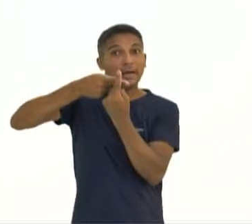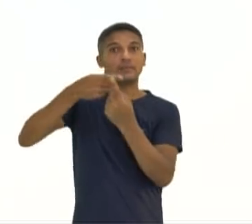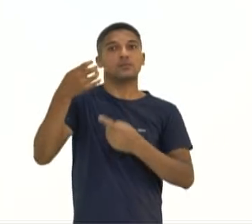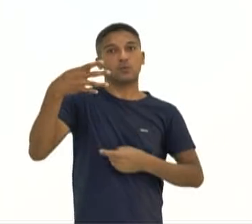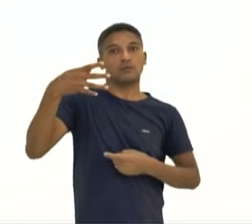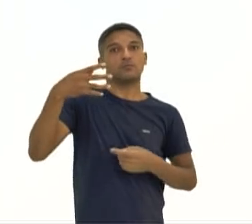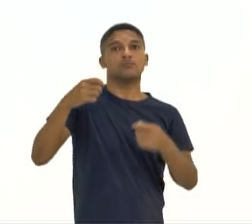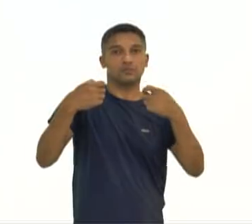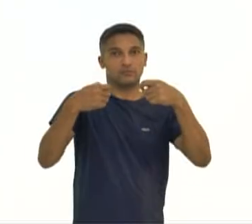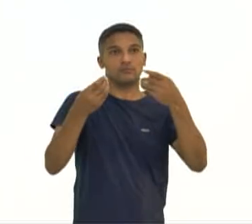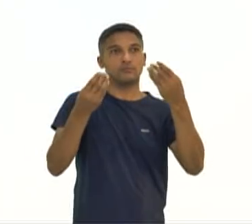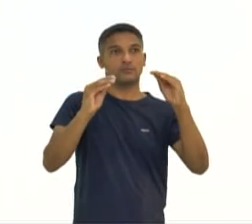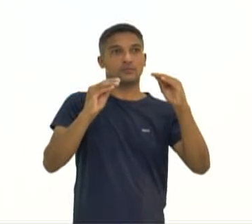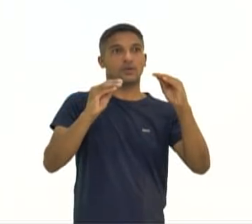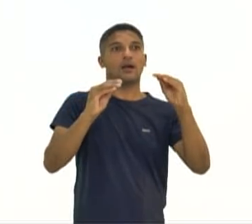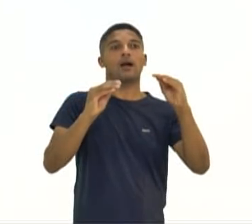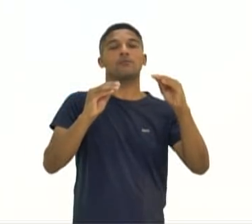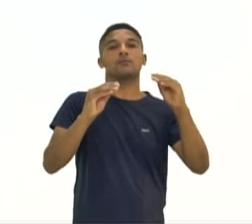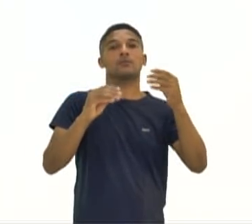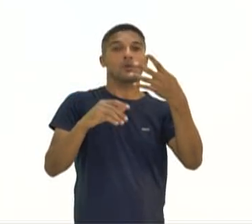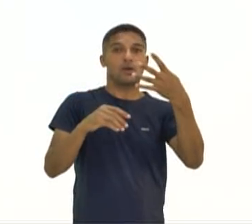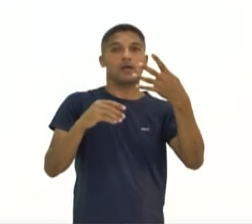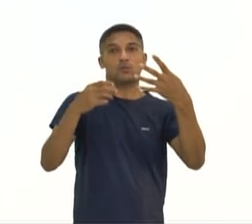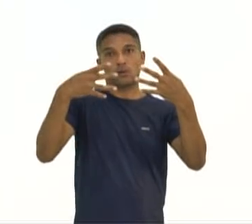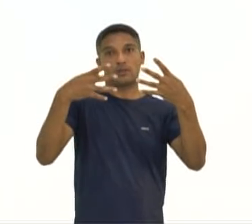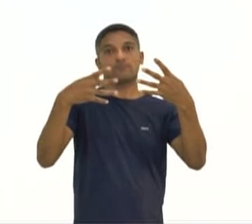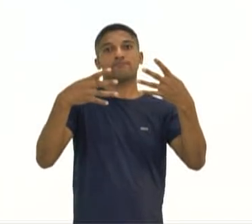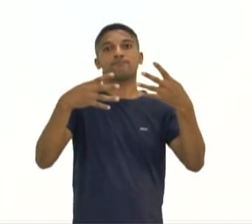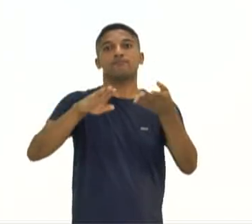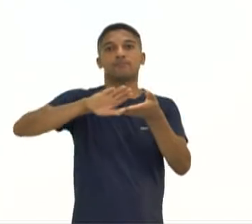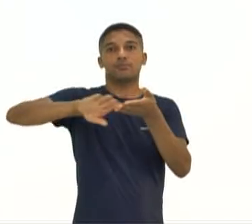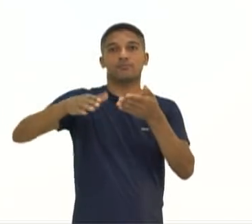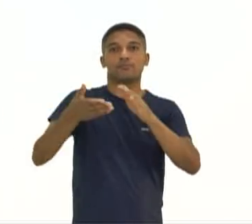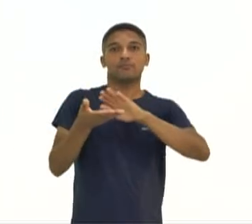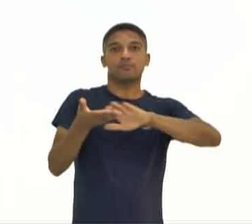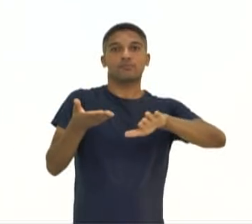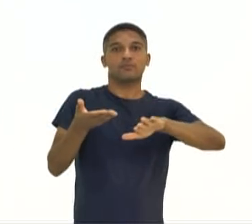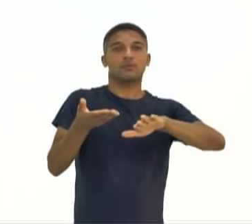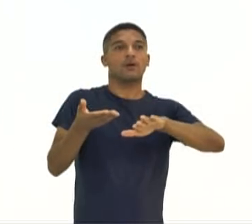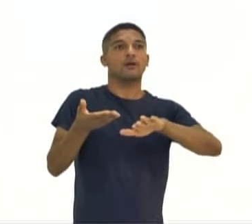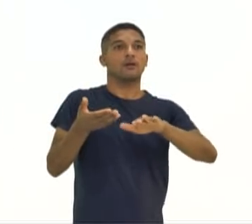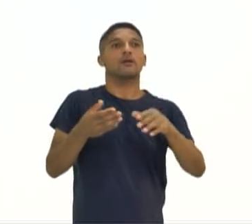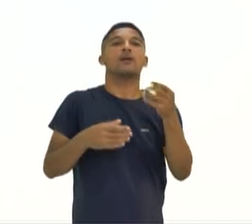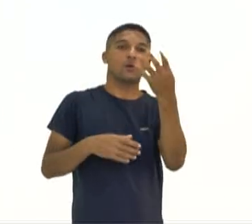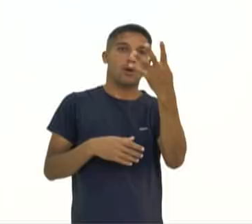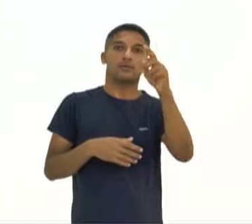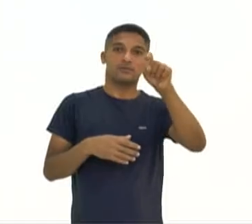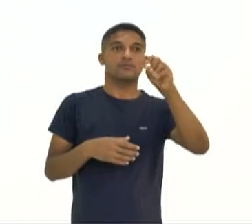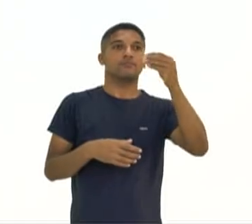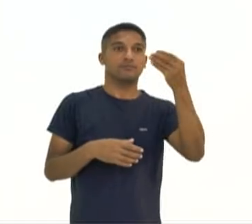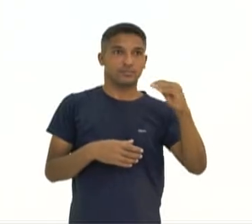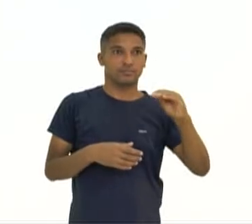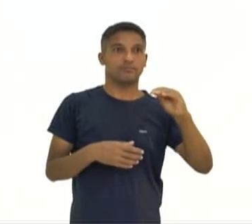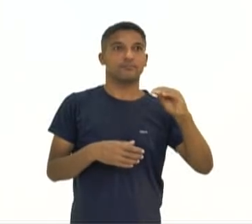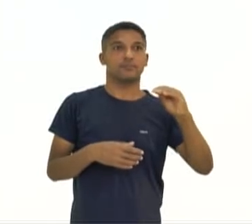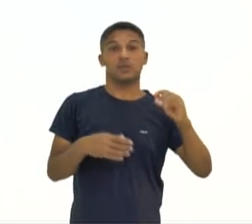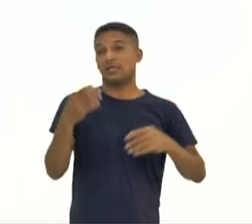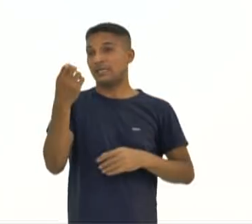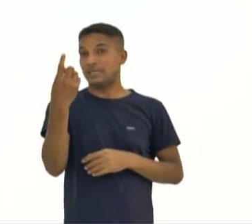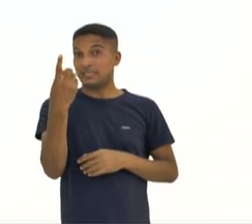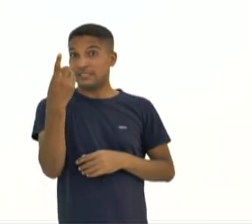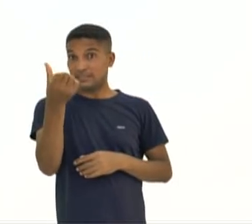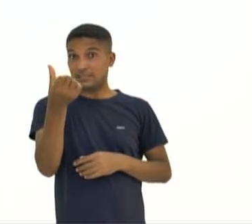resultou apenas em 4x. 16 mais 4 me resultou em